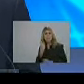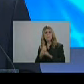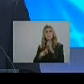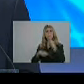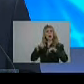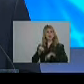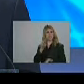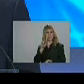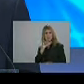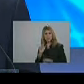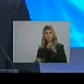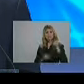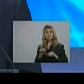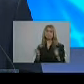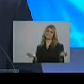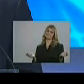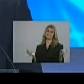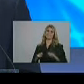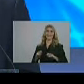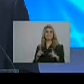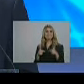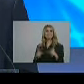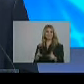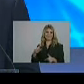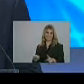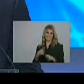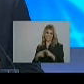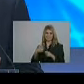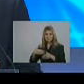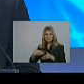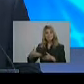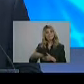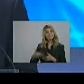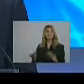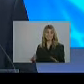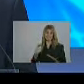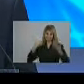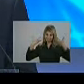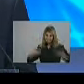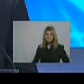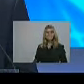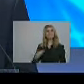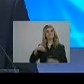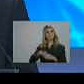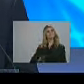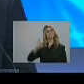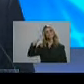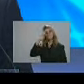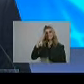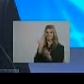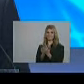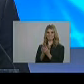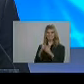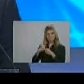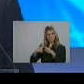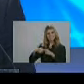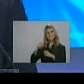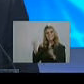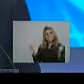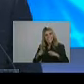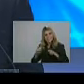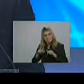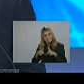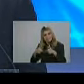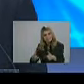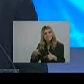pode sim continuar levando essa cidade adiante. E é por isso que eu estou aqui. Porque eu acredito que essa cidade pode muito mais.